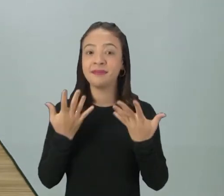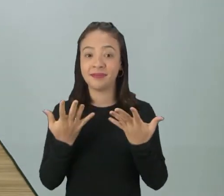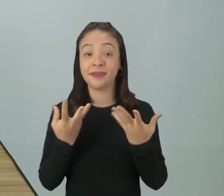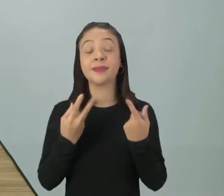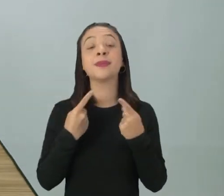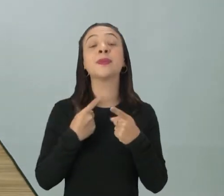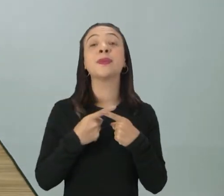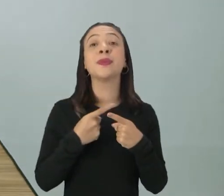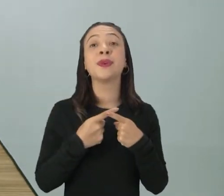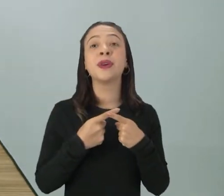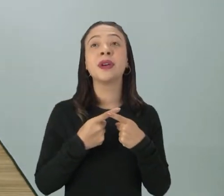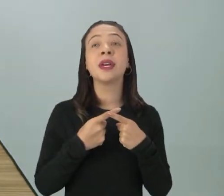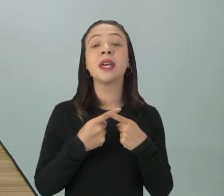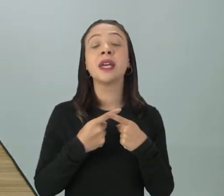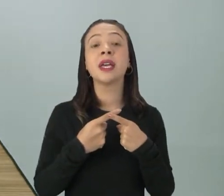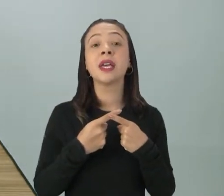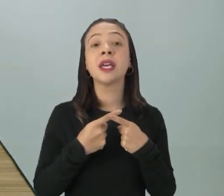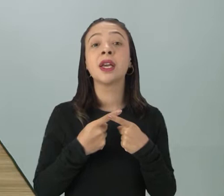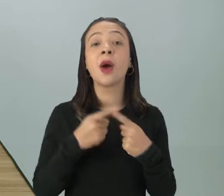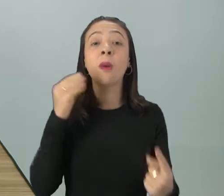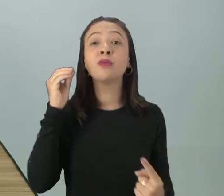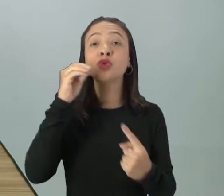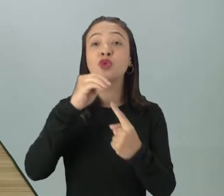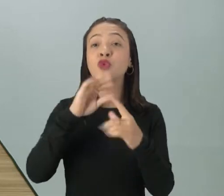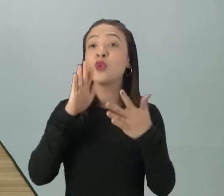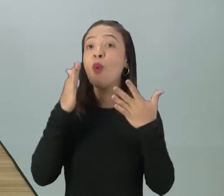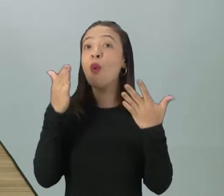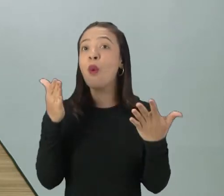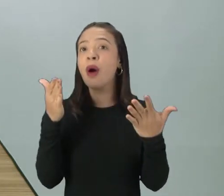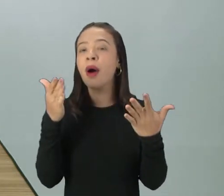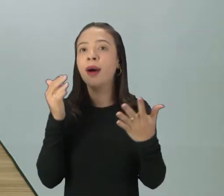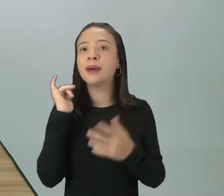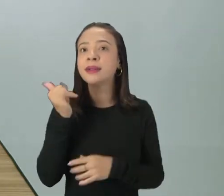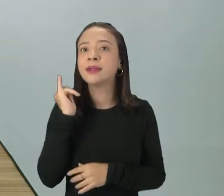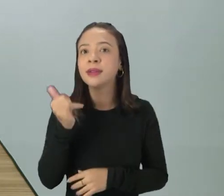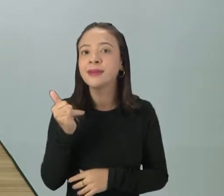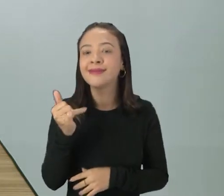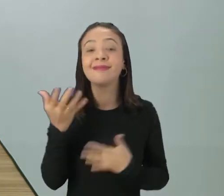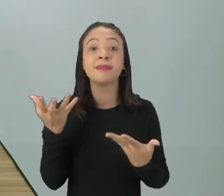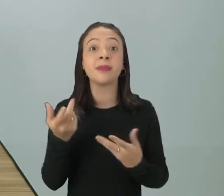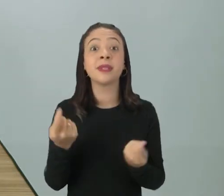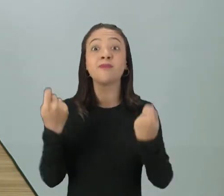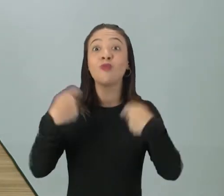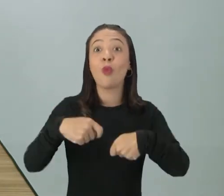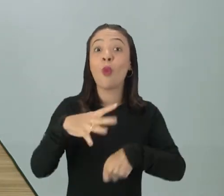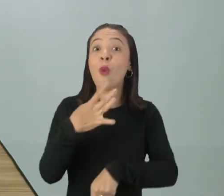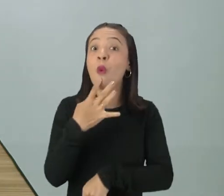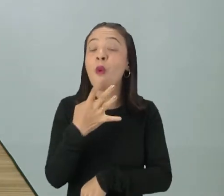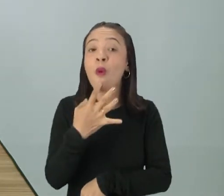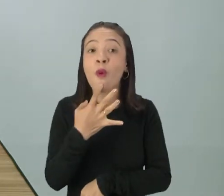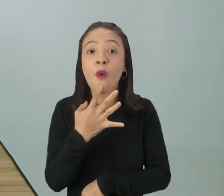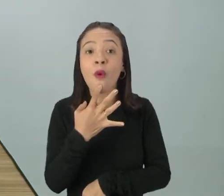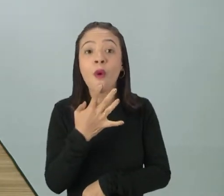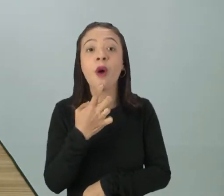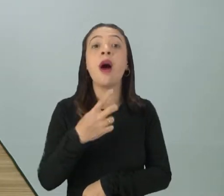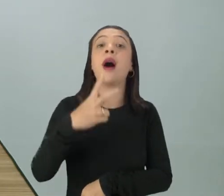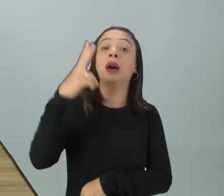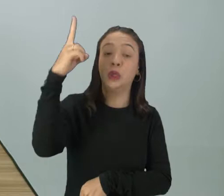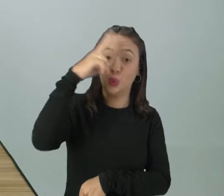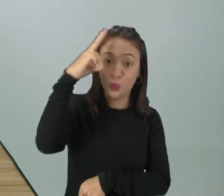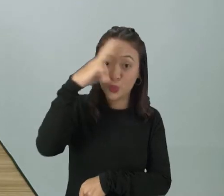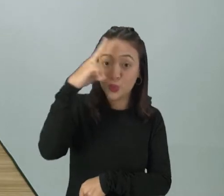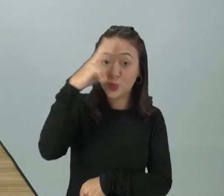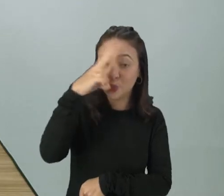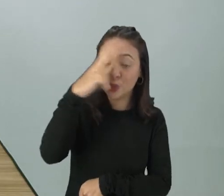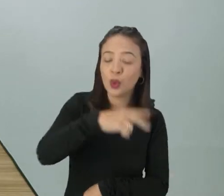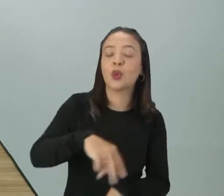falei, para que serve esse gênero textual? Para a gente conhecer a história,